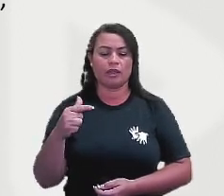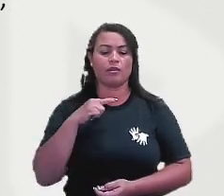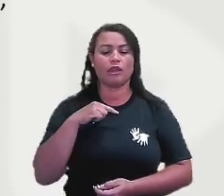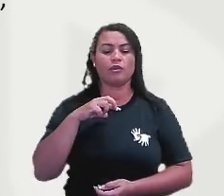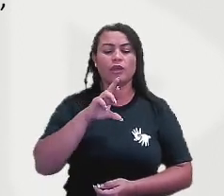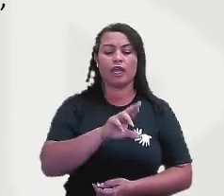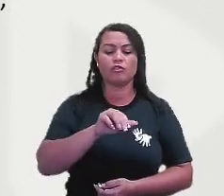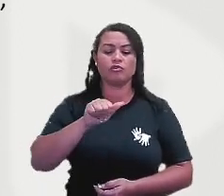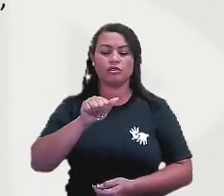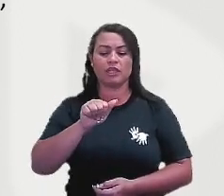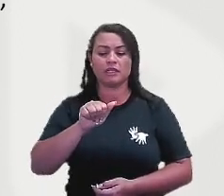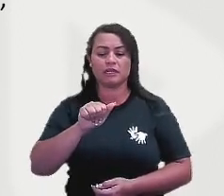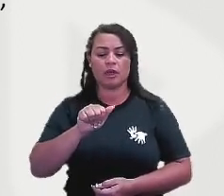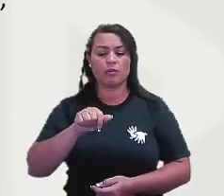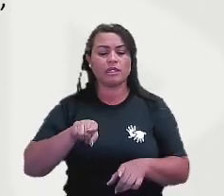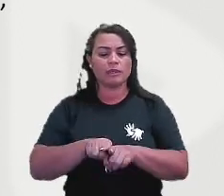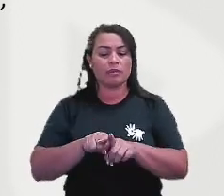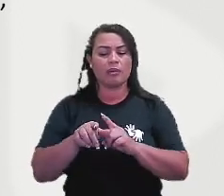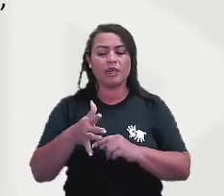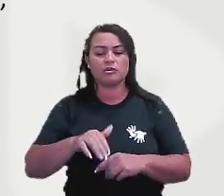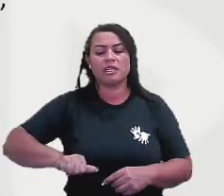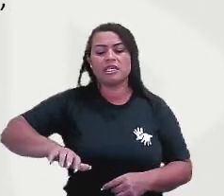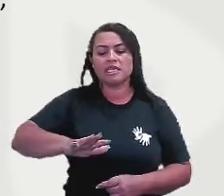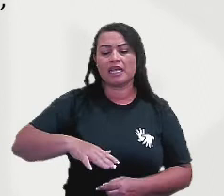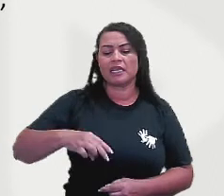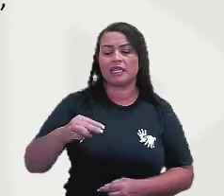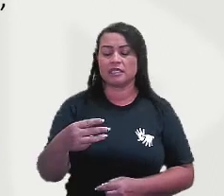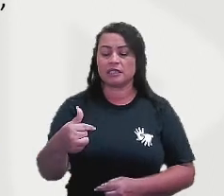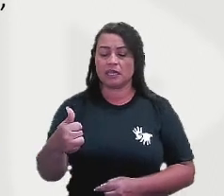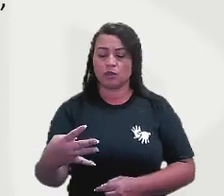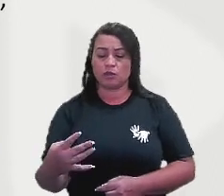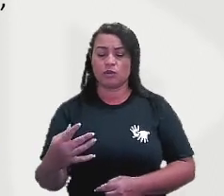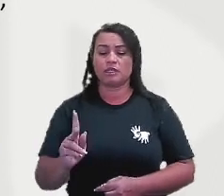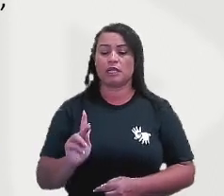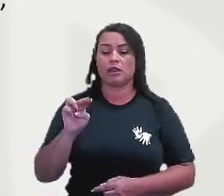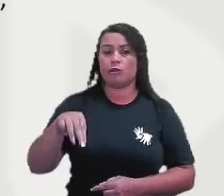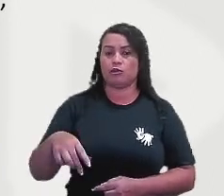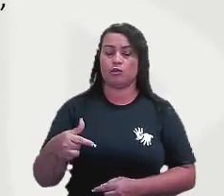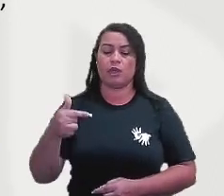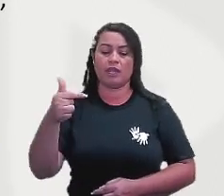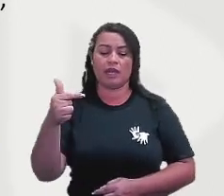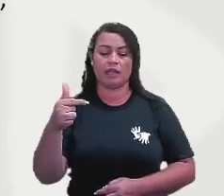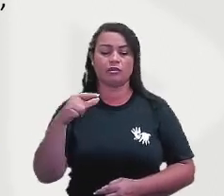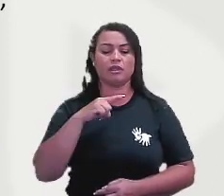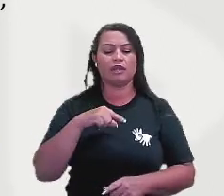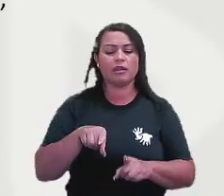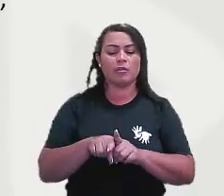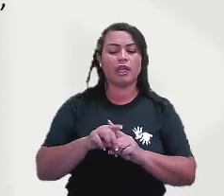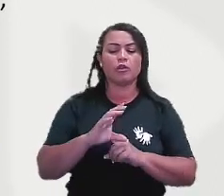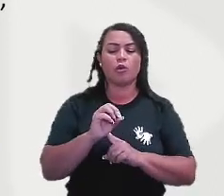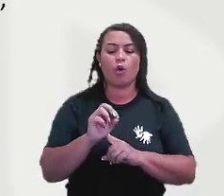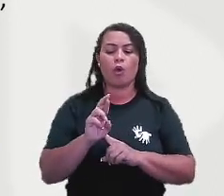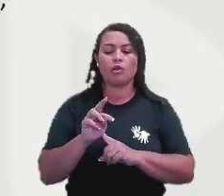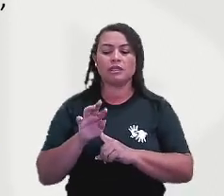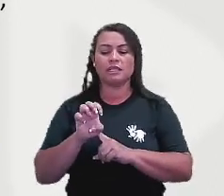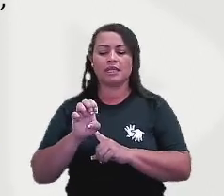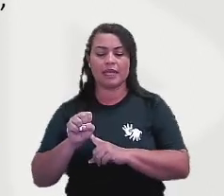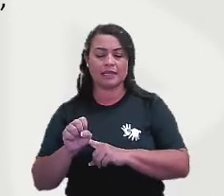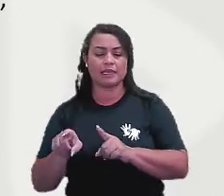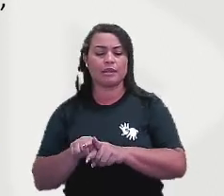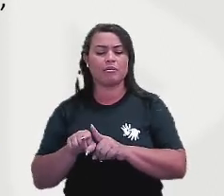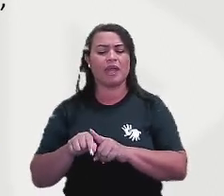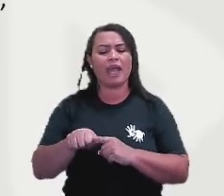das Almas, área de aproximadamente 314 quilômetros quadrados. Cortês, área de